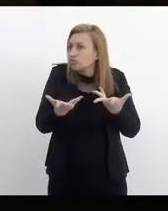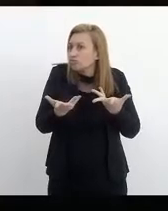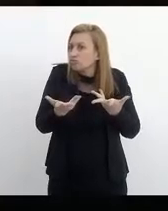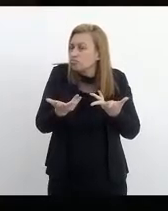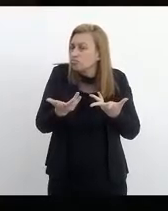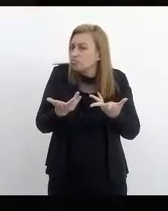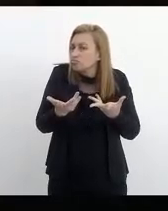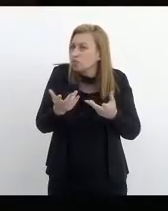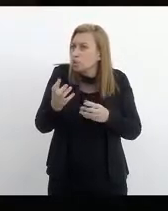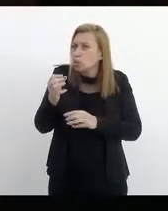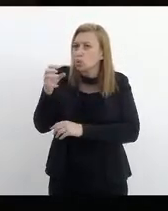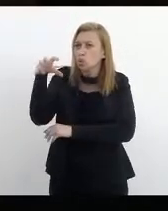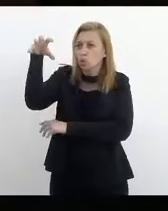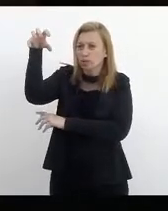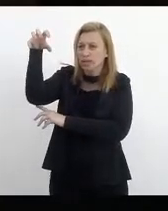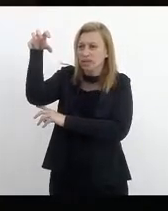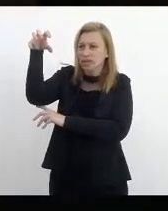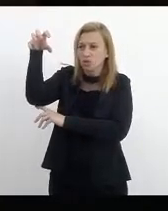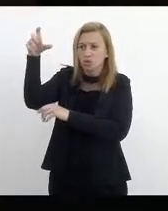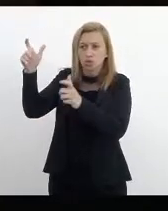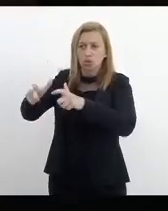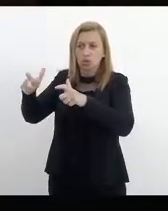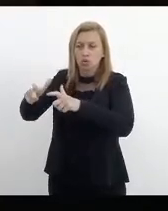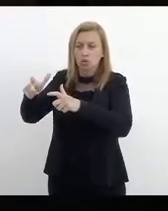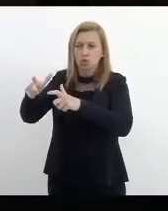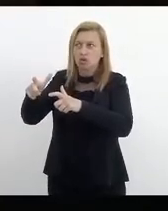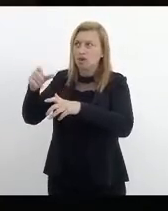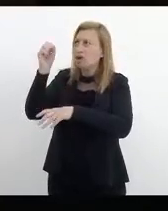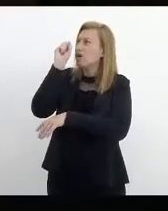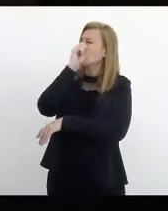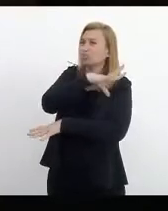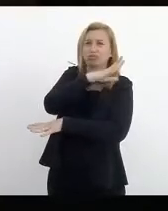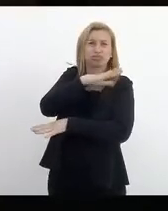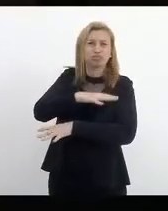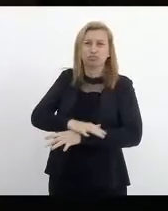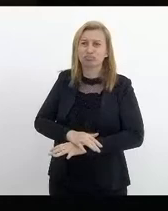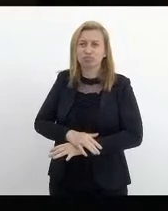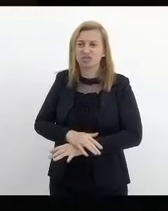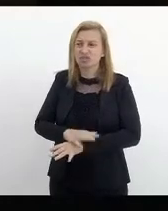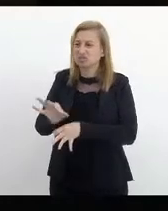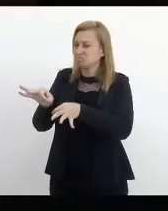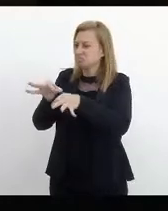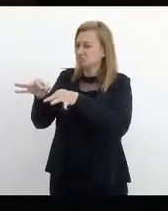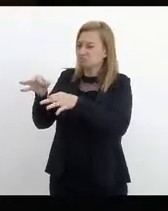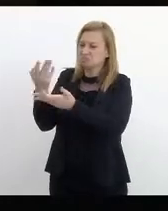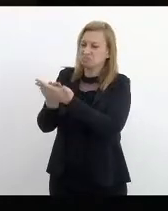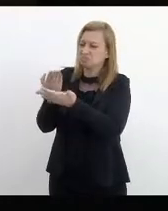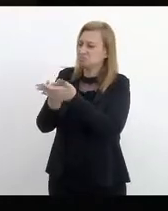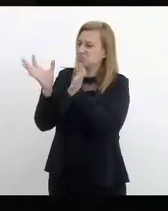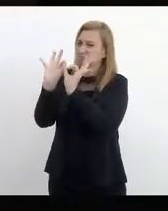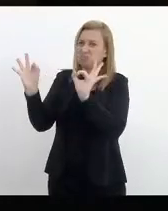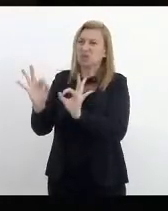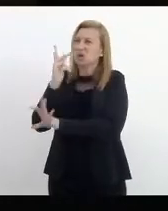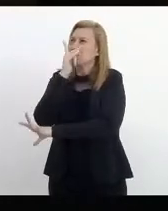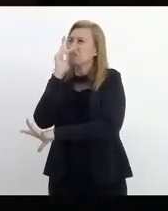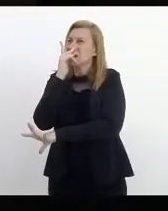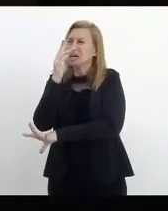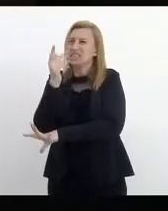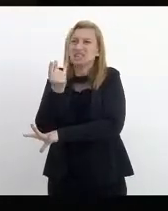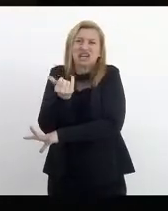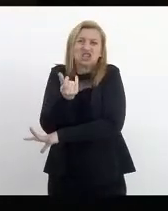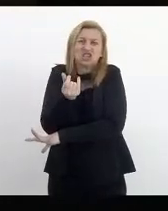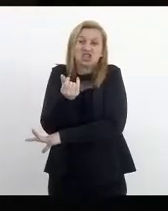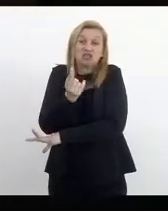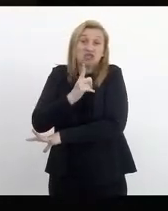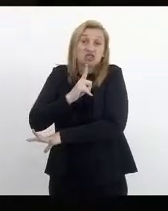a iluminação aquilo dali era um verdadeiro absurdo não não se fez nenhum estudo parece que o negócio era dinheiro